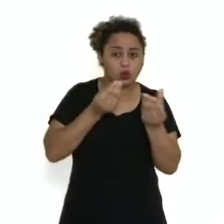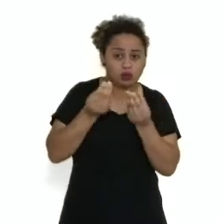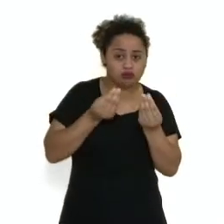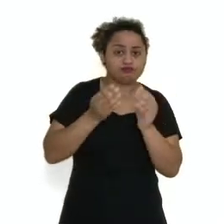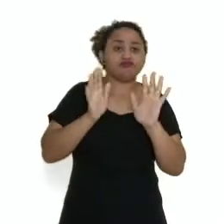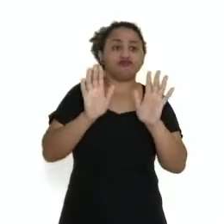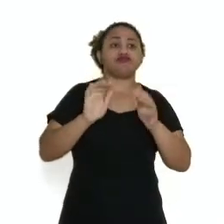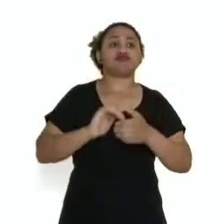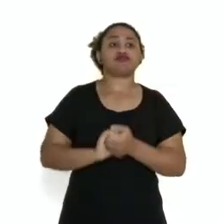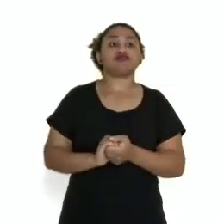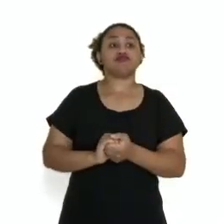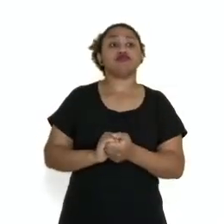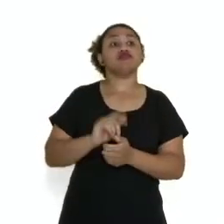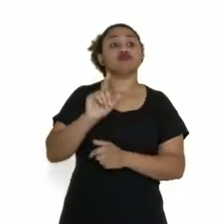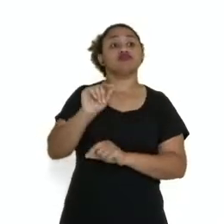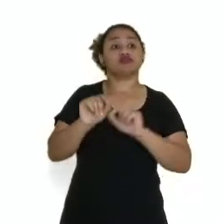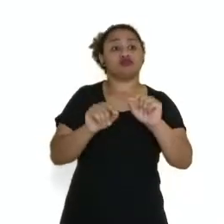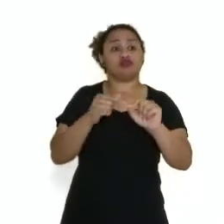professora